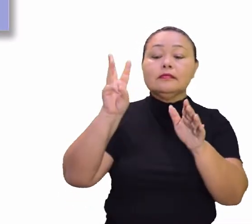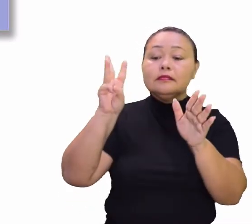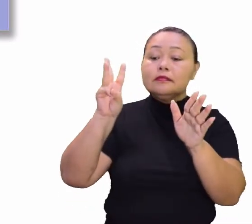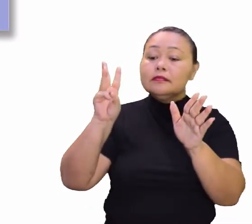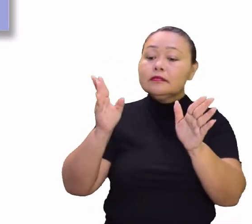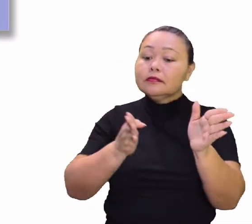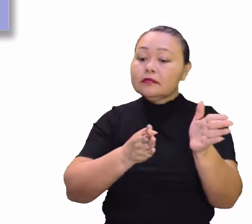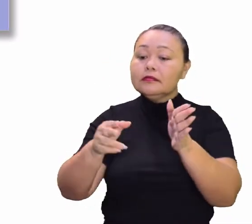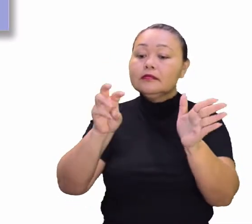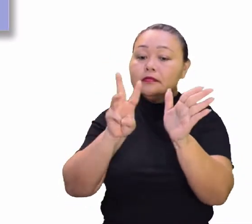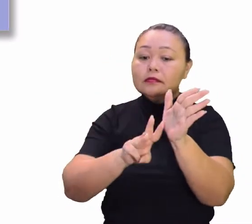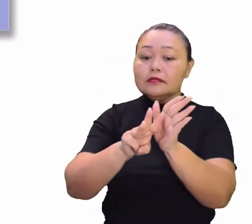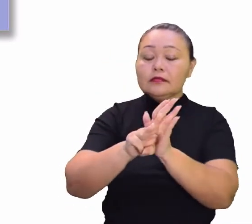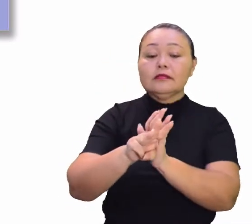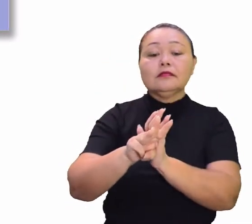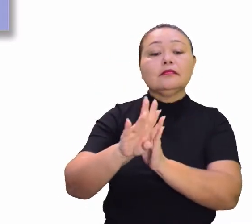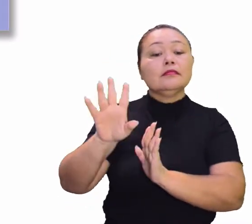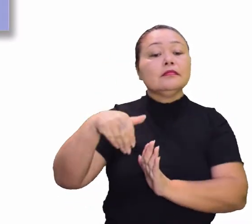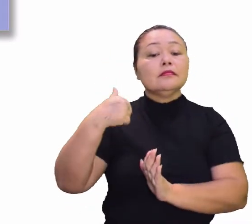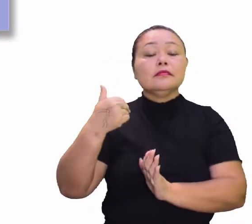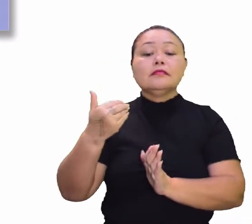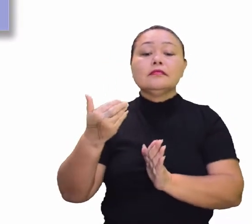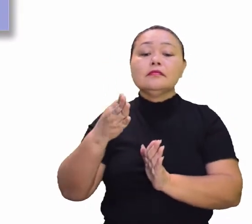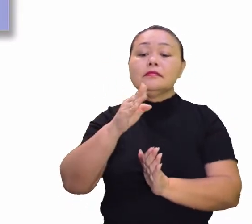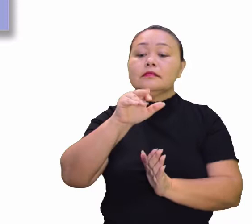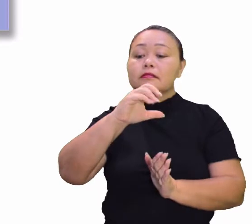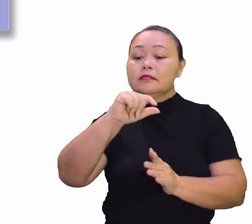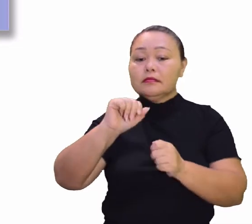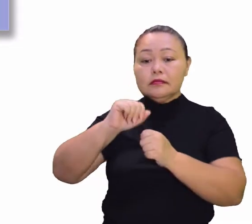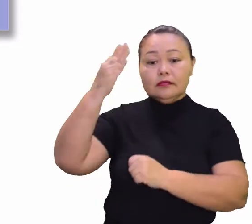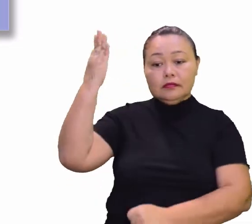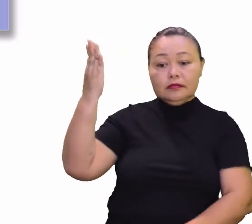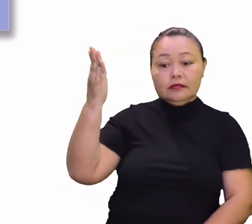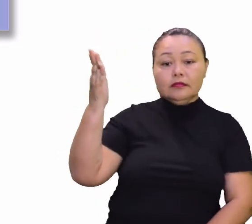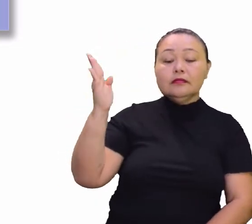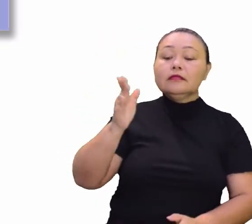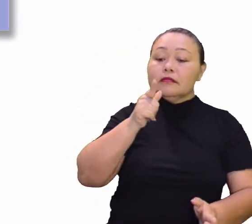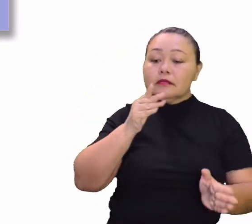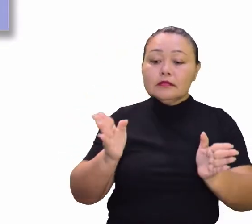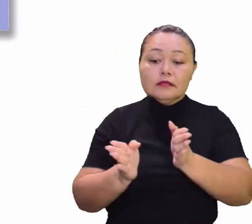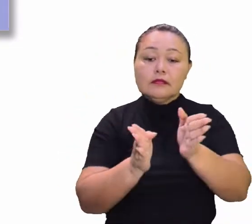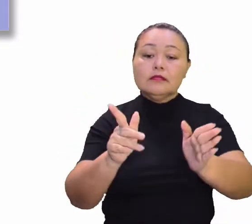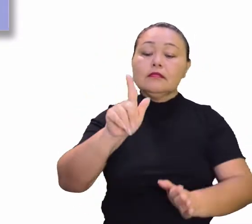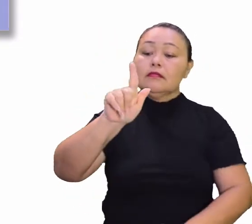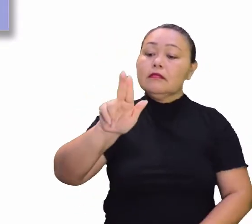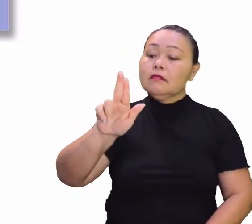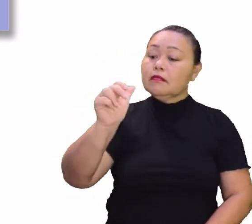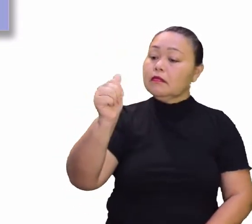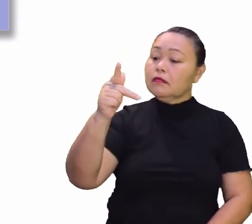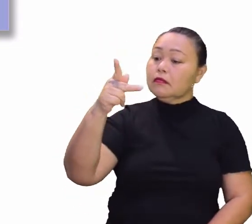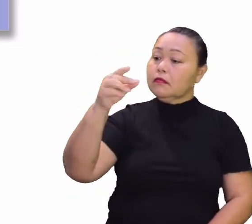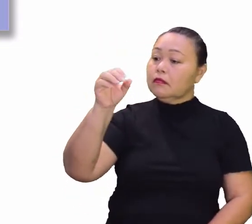Rio Madeira, a bacia do Rio Guaporé,